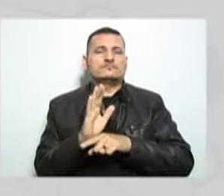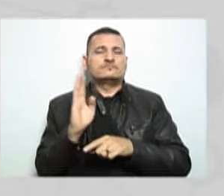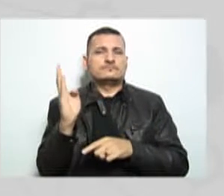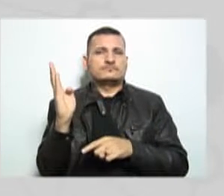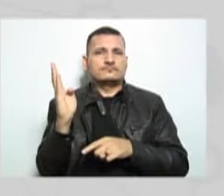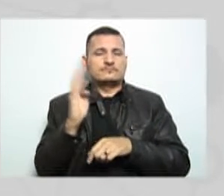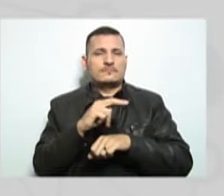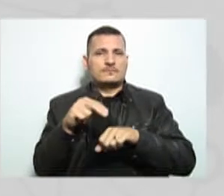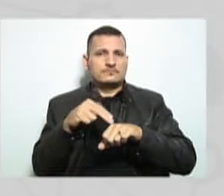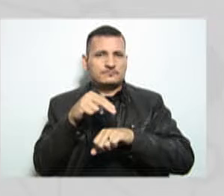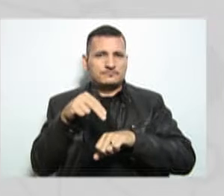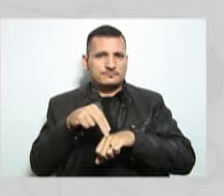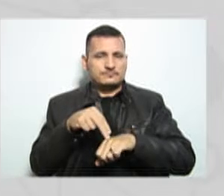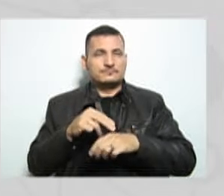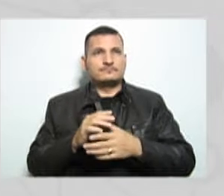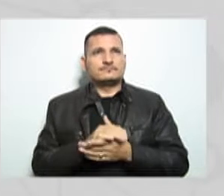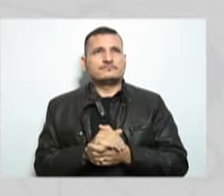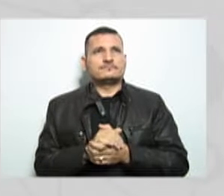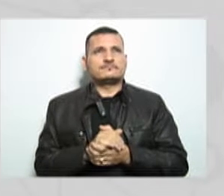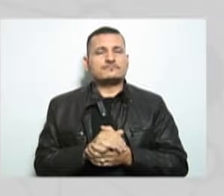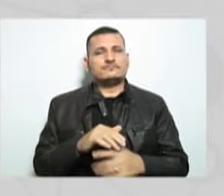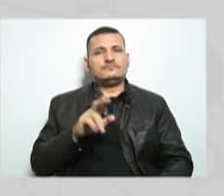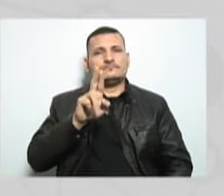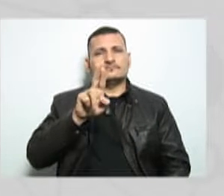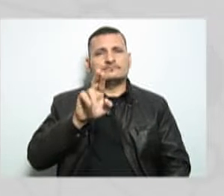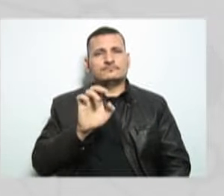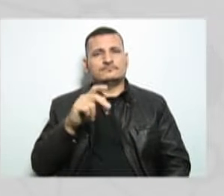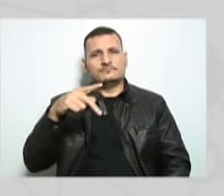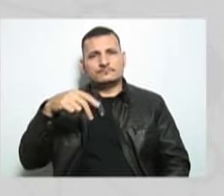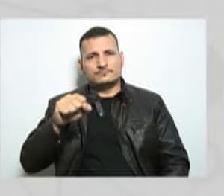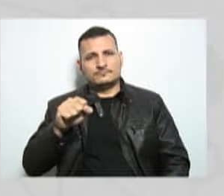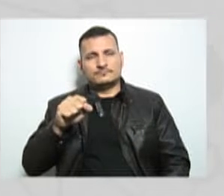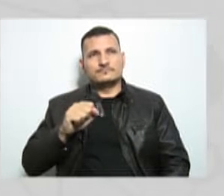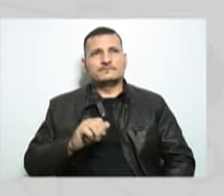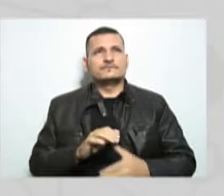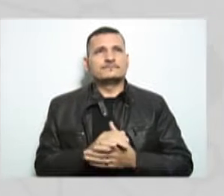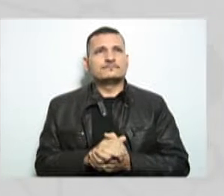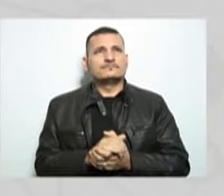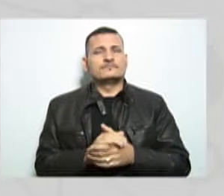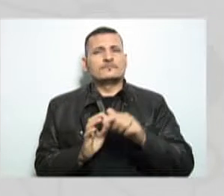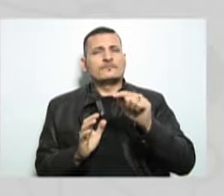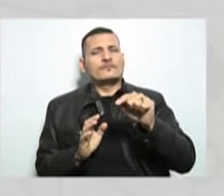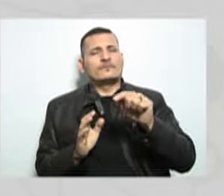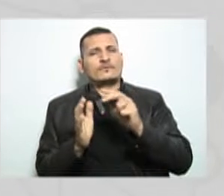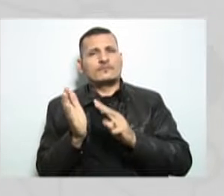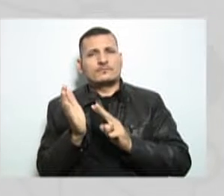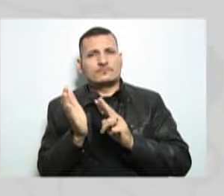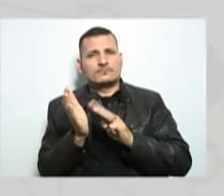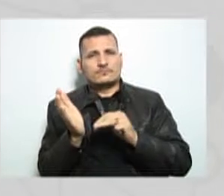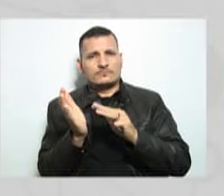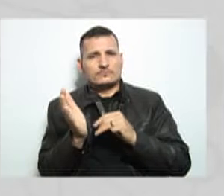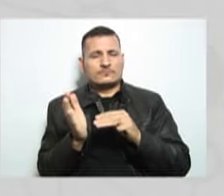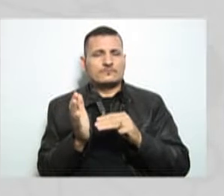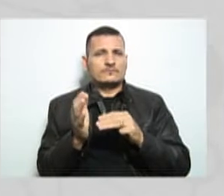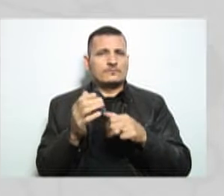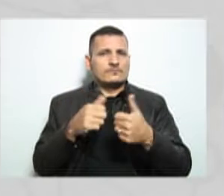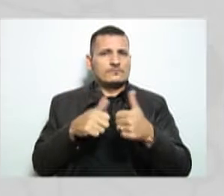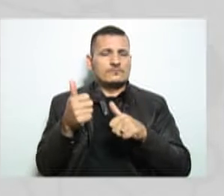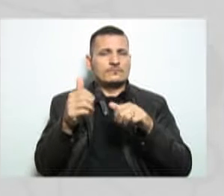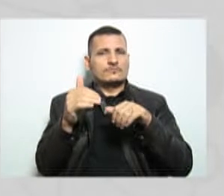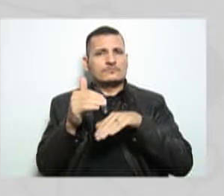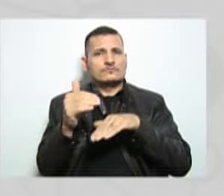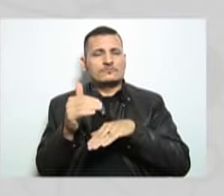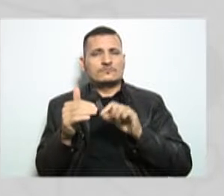Vamos lá para o próximo. O UEPS. De acordo com esse critério, os estoques são avaliados com base nas